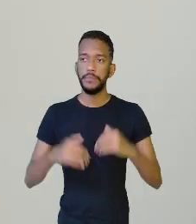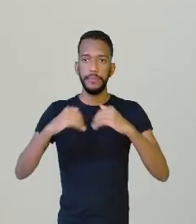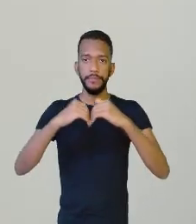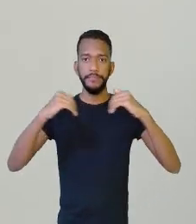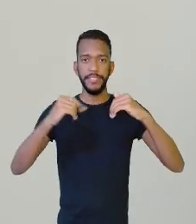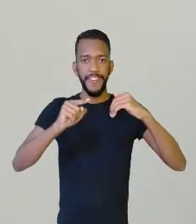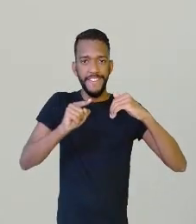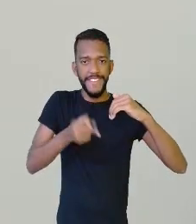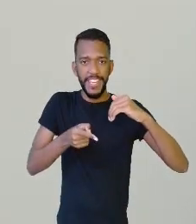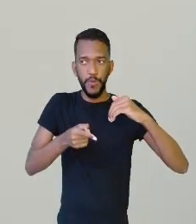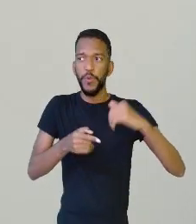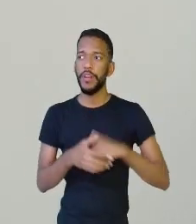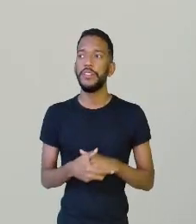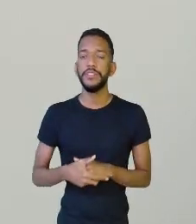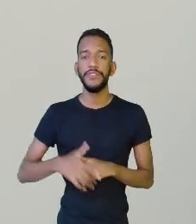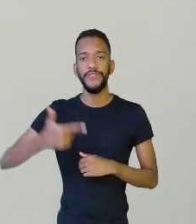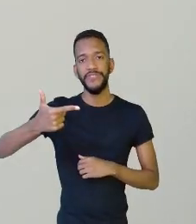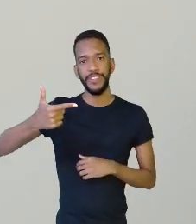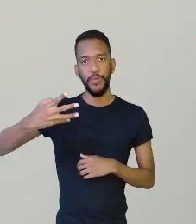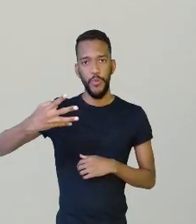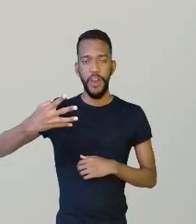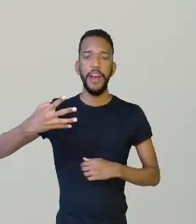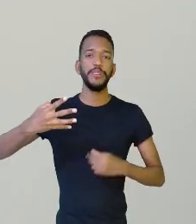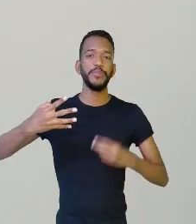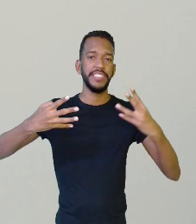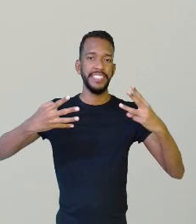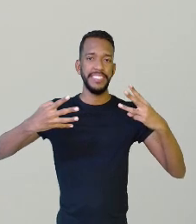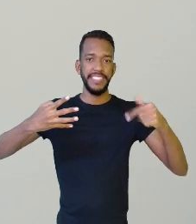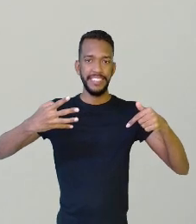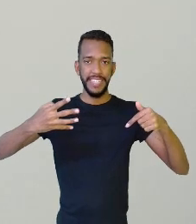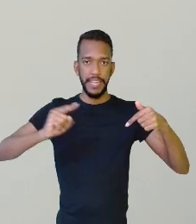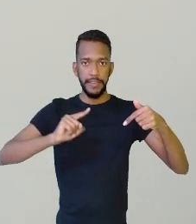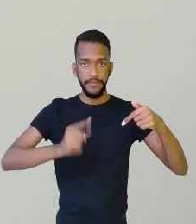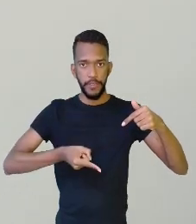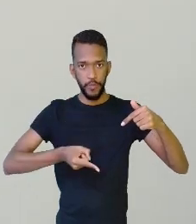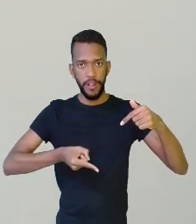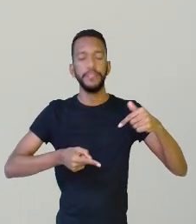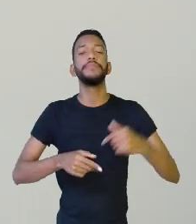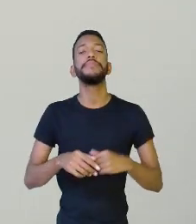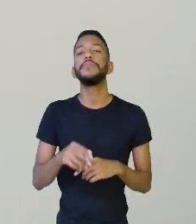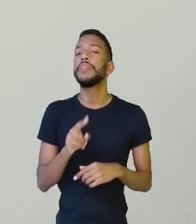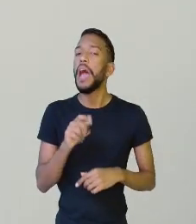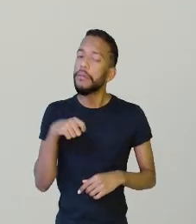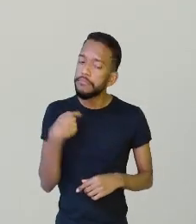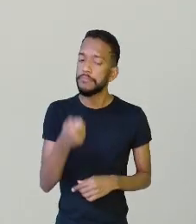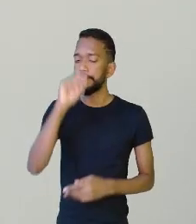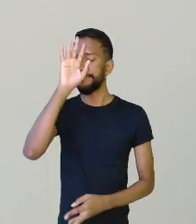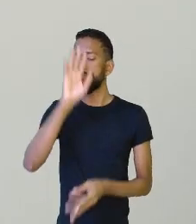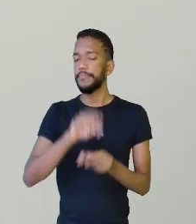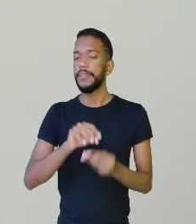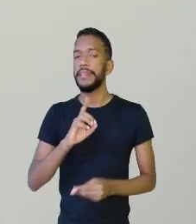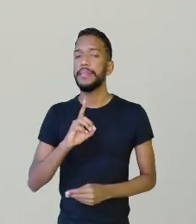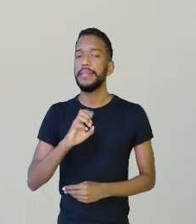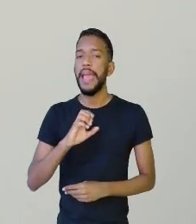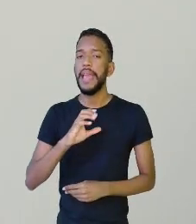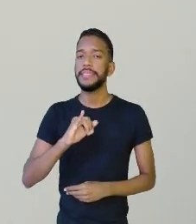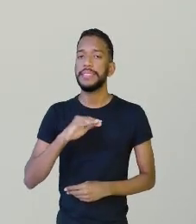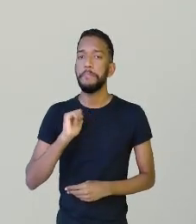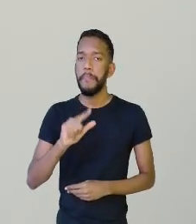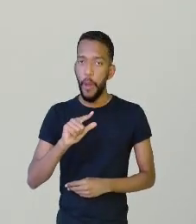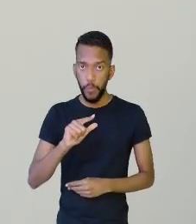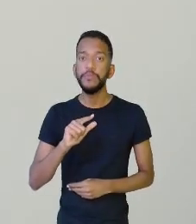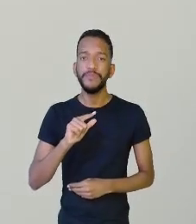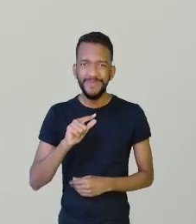separado por uma vírgula. Falei de decimal, vírgula. Beleza? Não